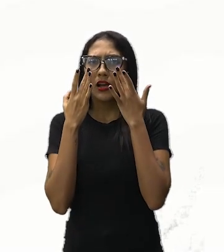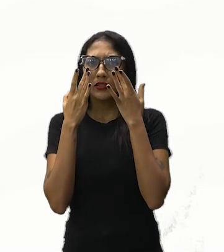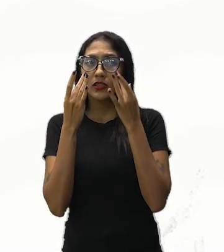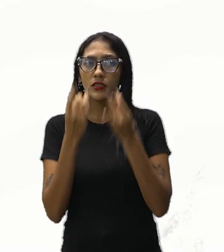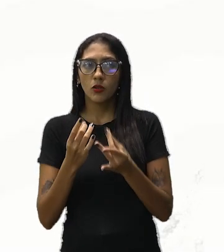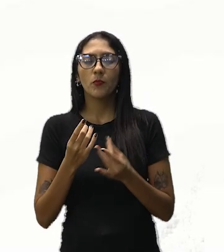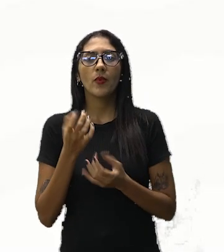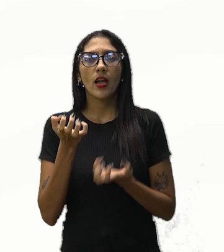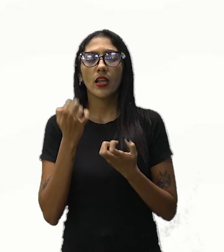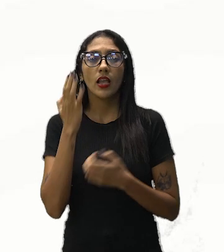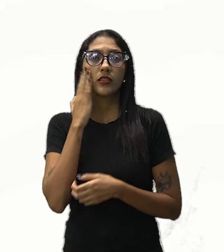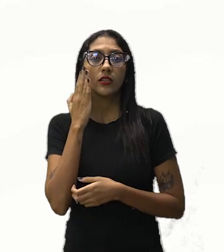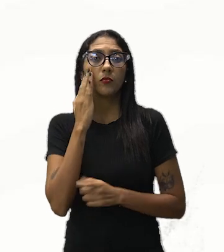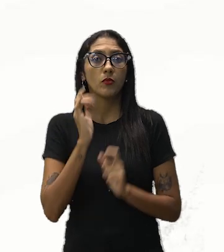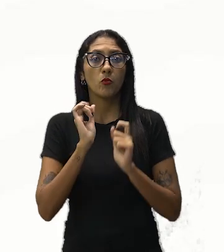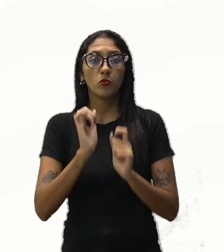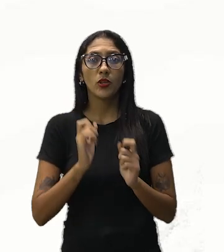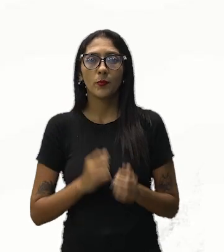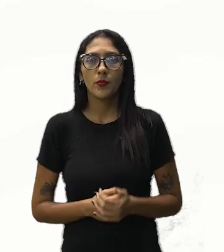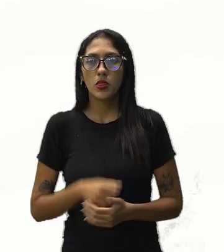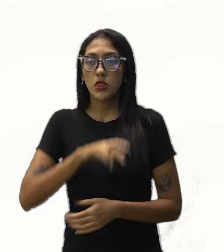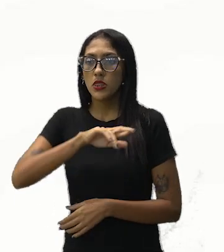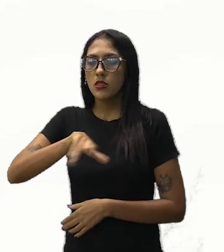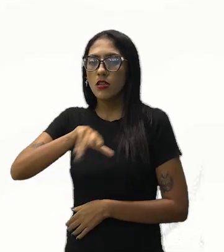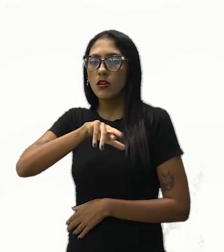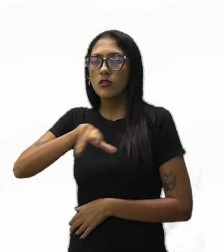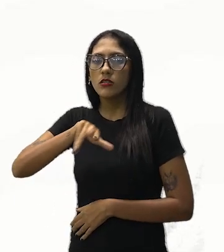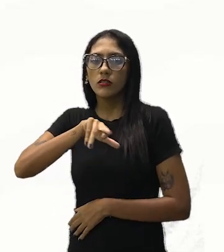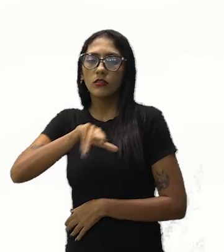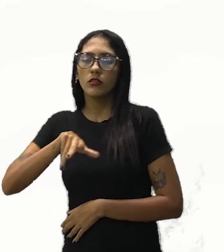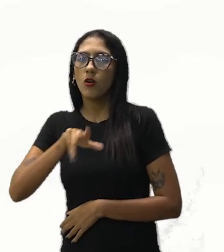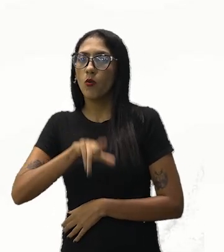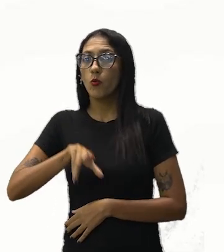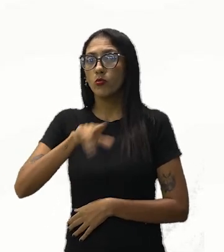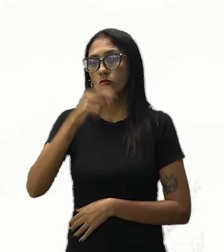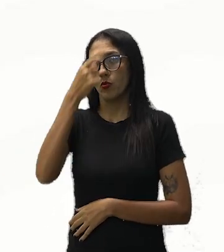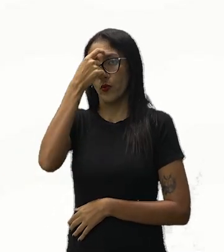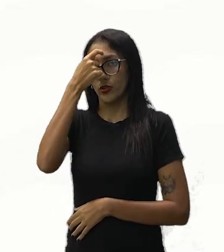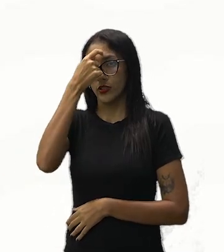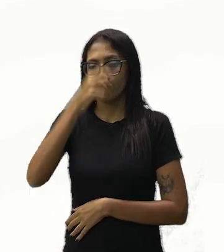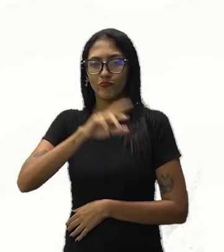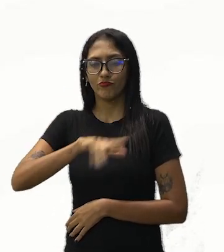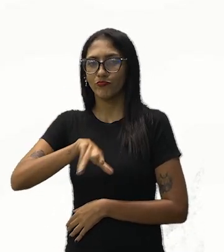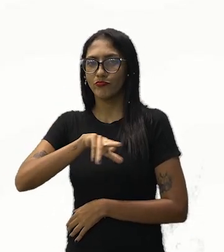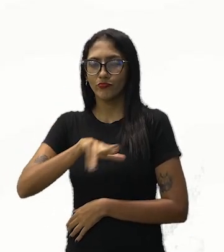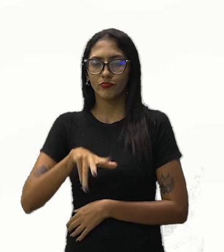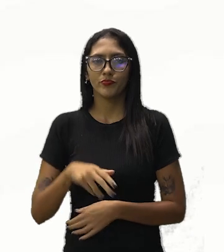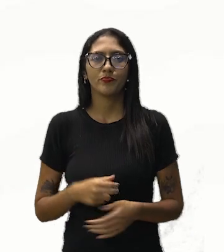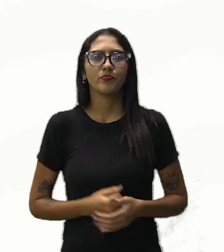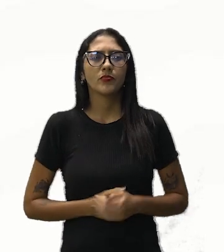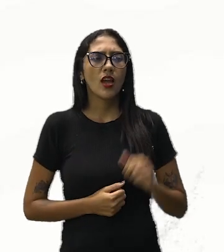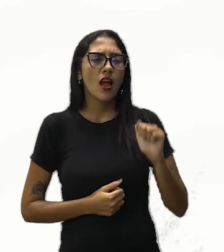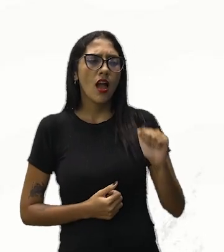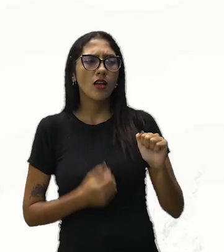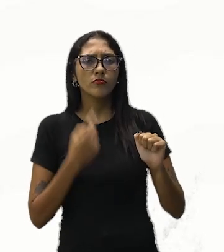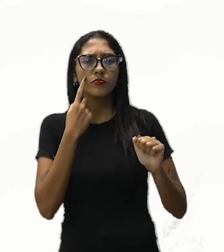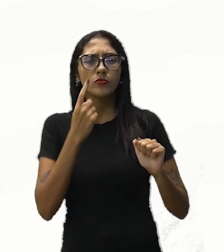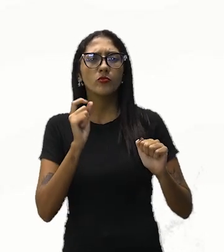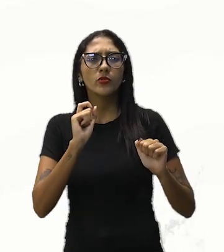uma que não apresenta uma atitude sustentável. Primeiro, a letra A diz